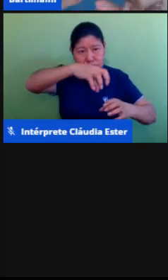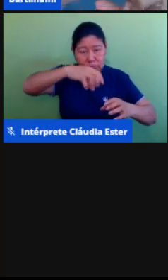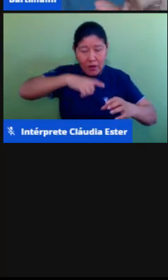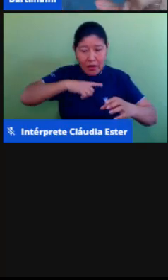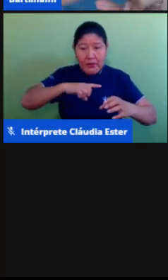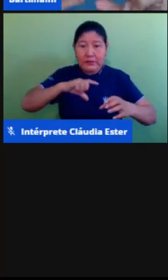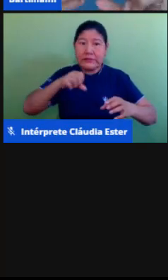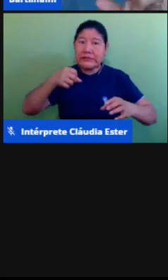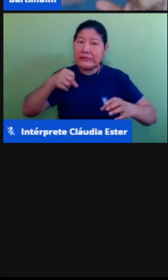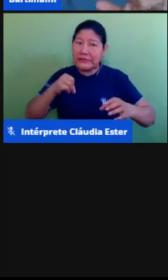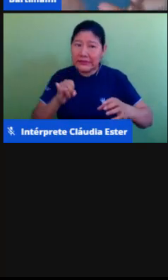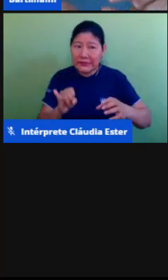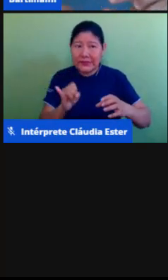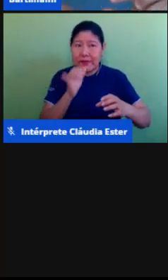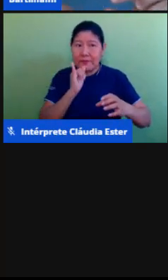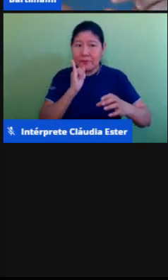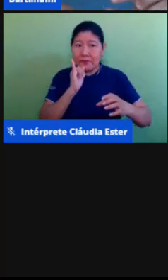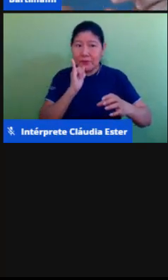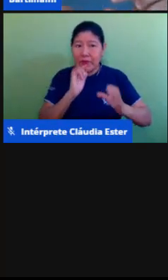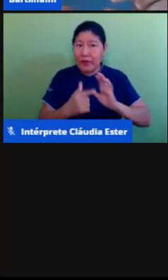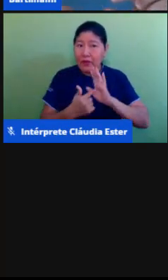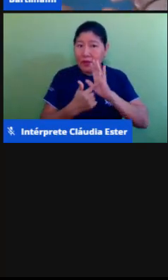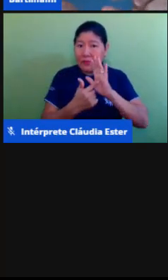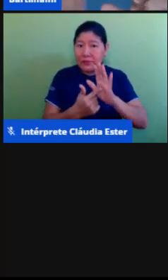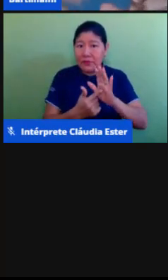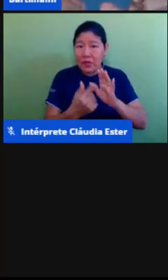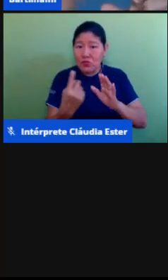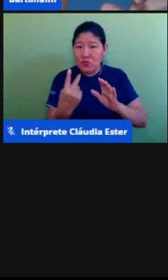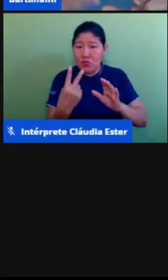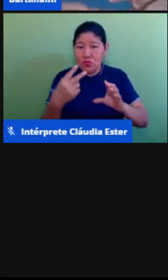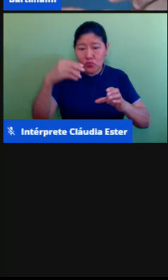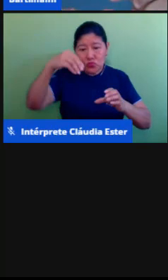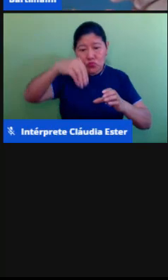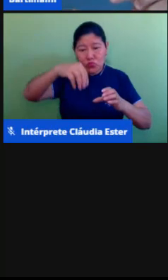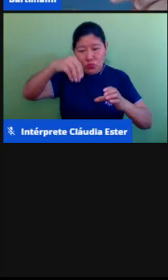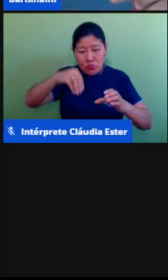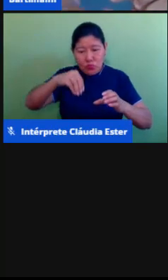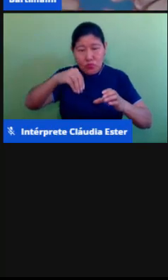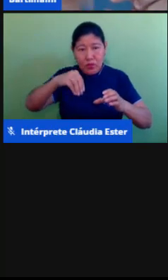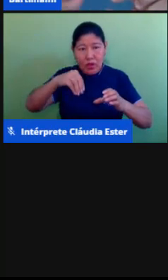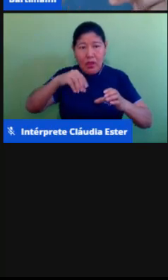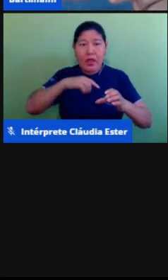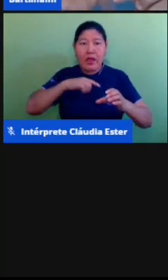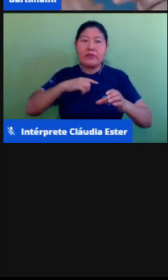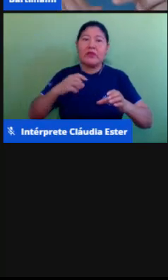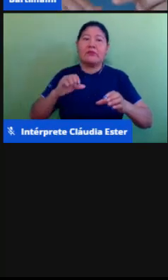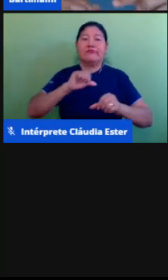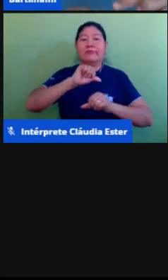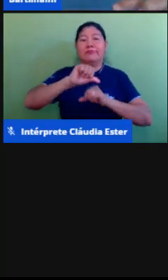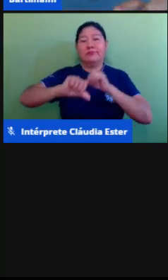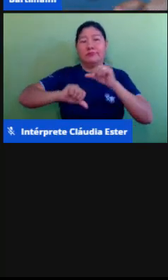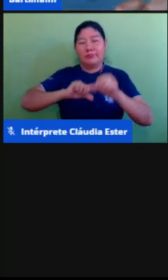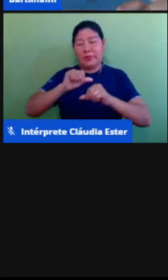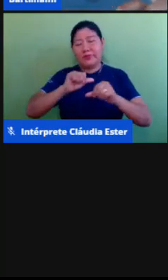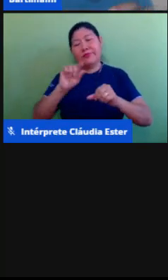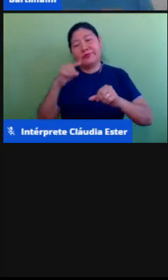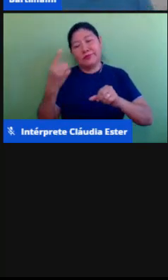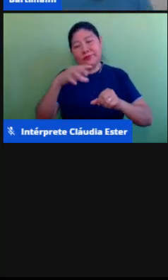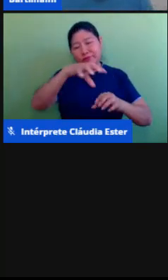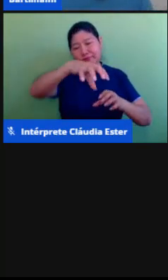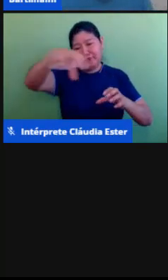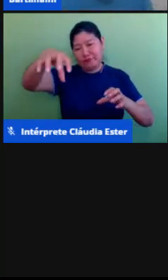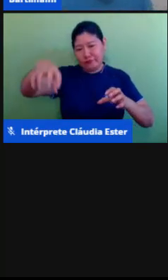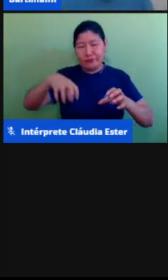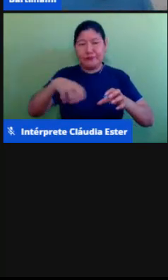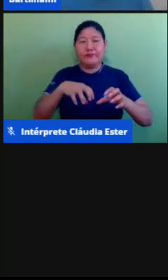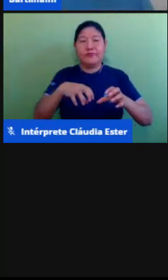pixel seja representado por menos de 2 vizinhos, você tem uma reclassificação em função dos outros pixels do seu entorno.